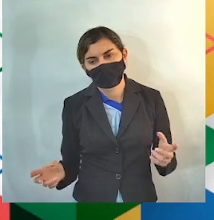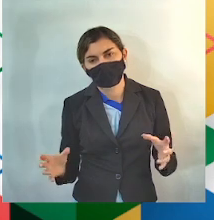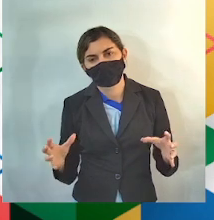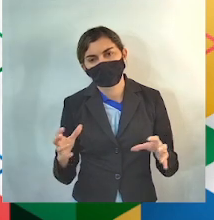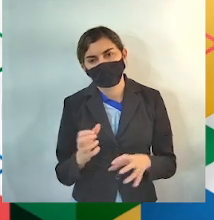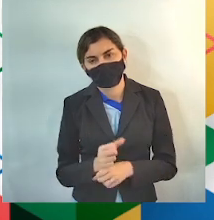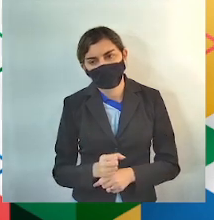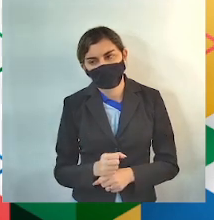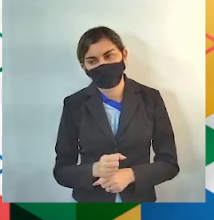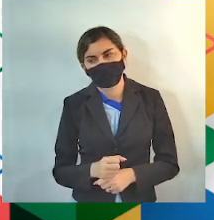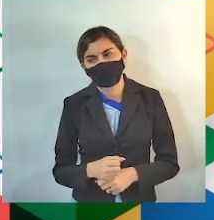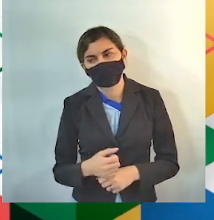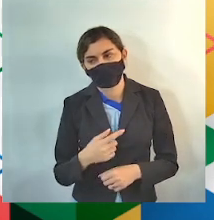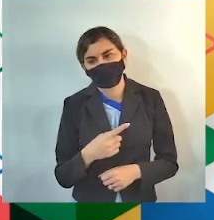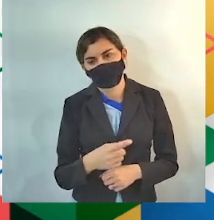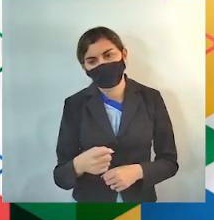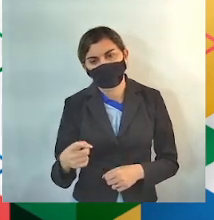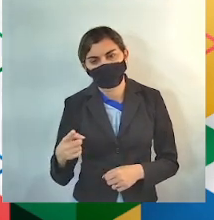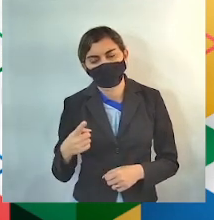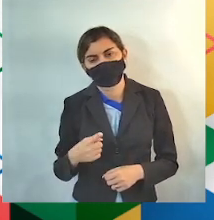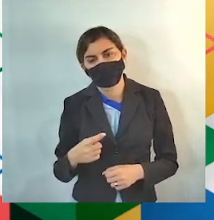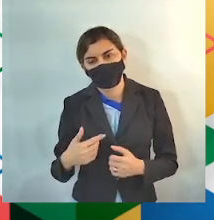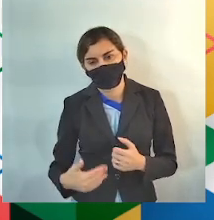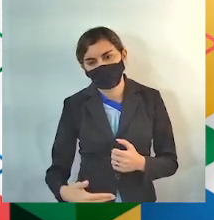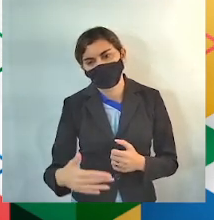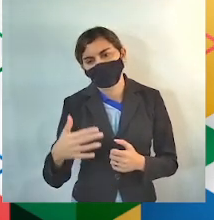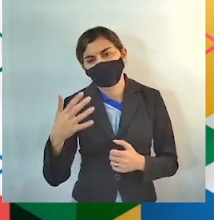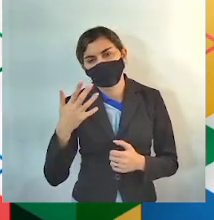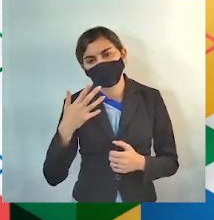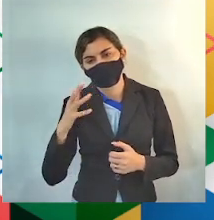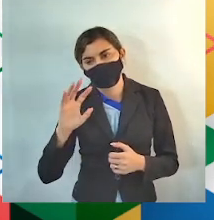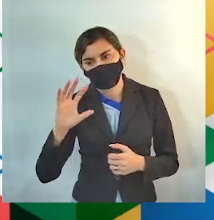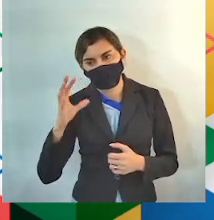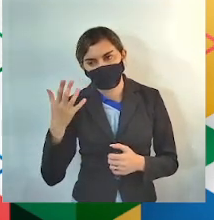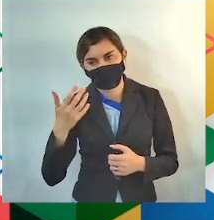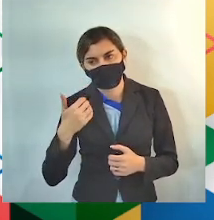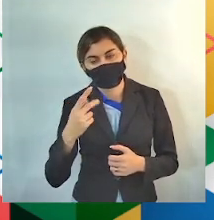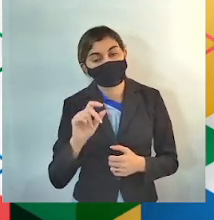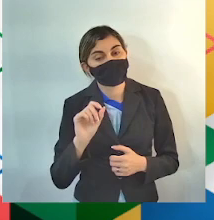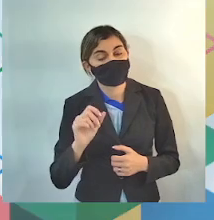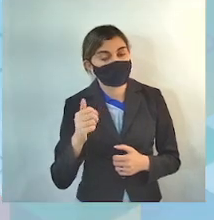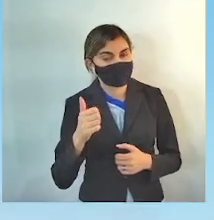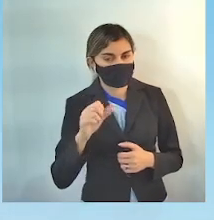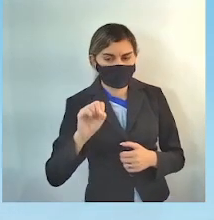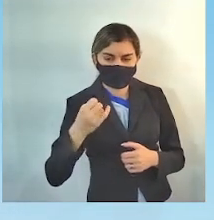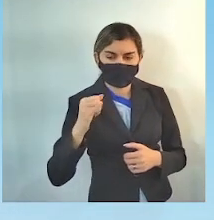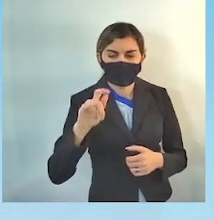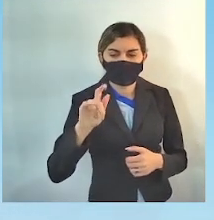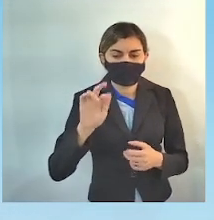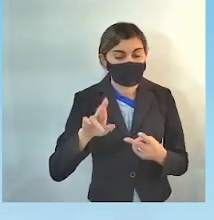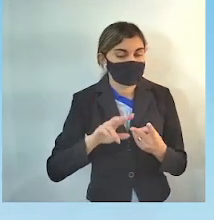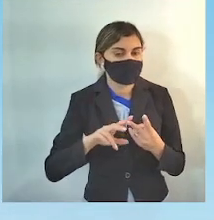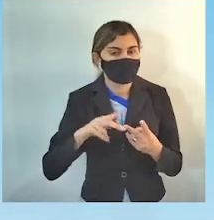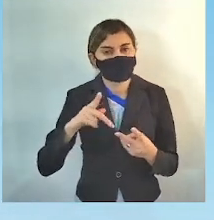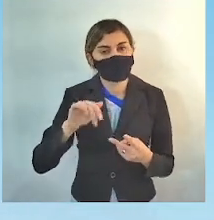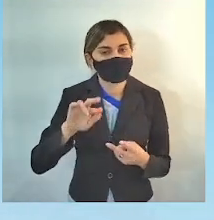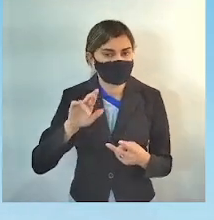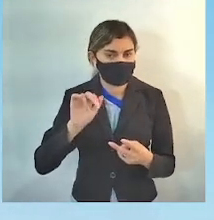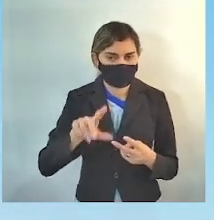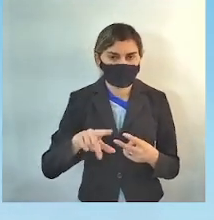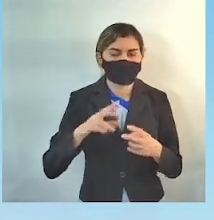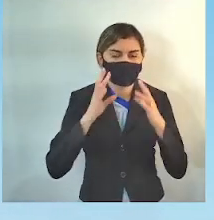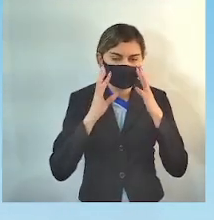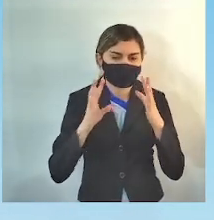completar, você vai ter ali aquela noção de saber quem é singular, quem é plural. Então, tem que prestar atenção em toda